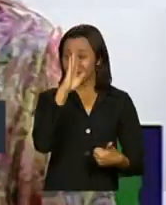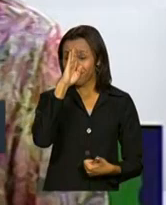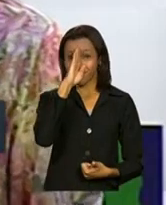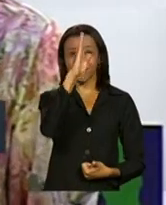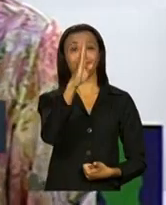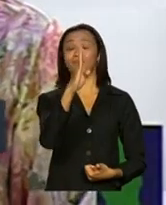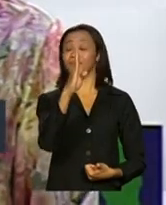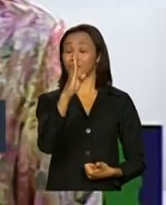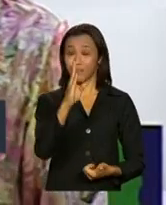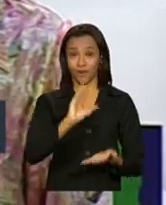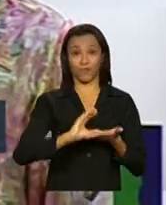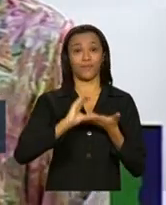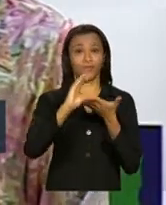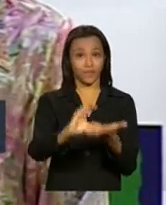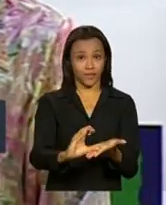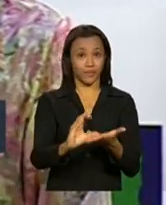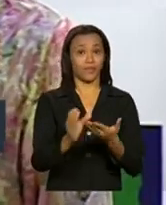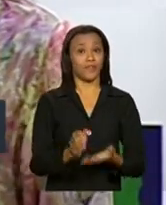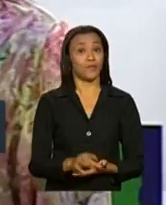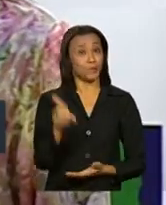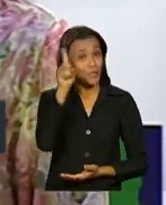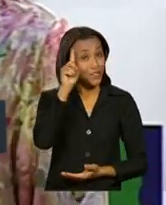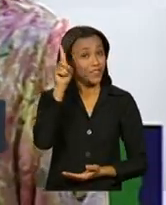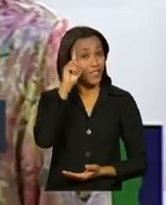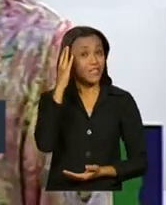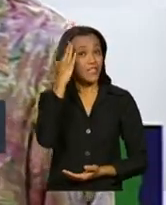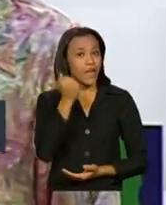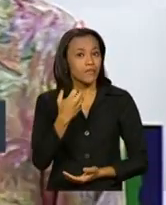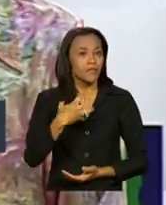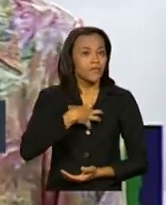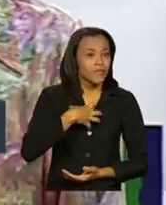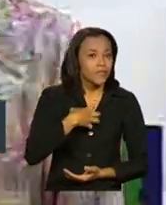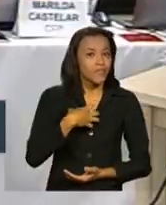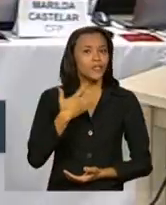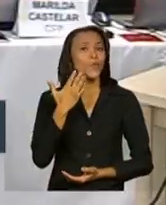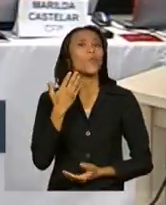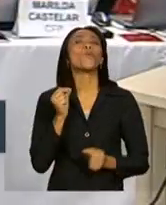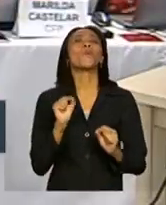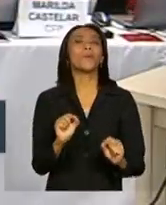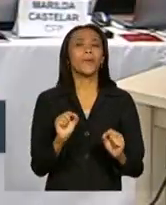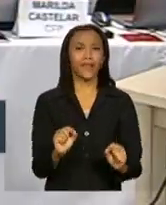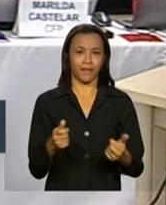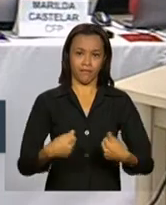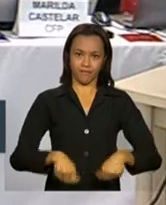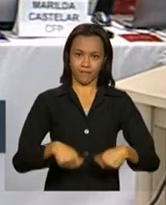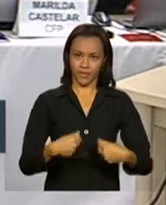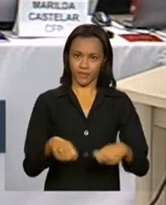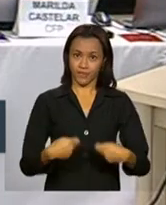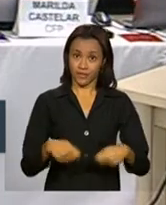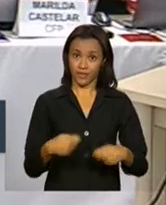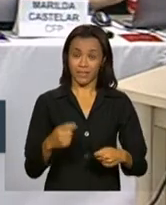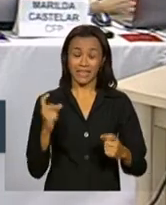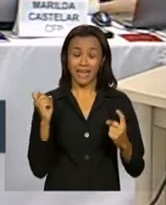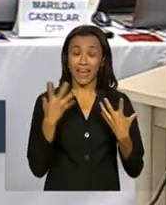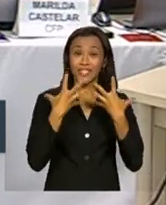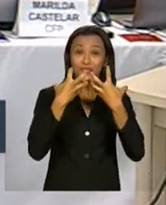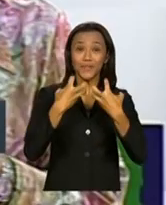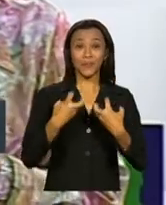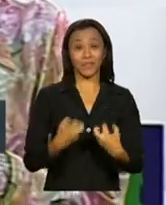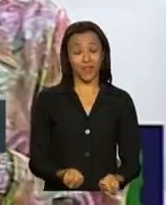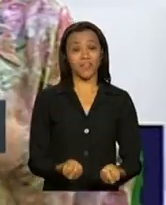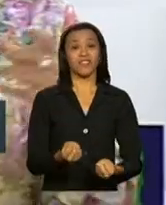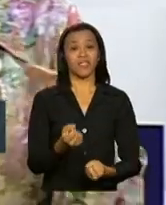é para quem está aqui no dia a dia sabe né o que que é a a dificuldade que